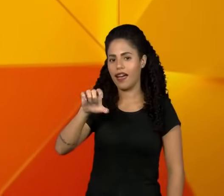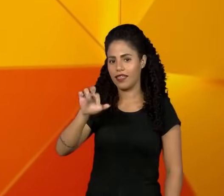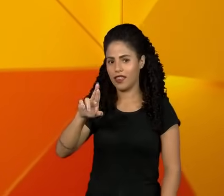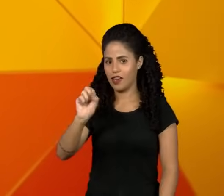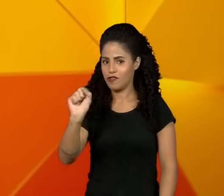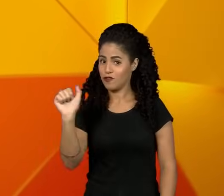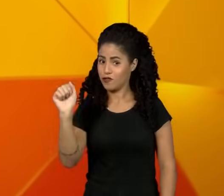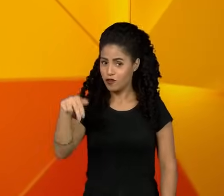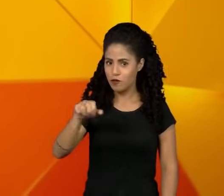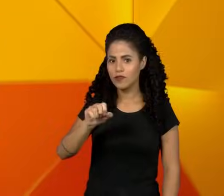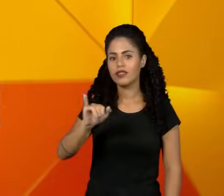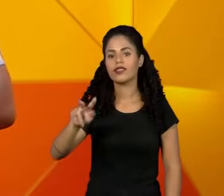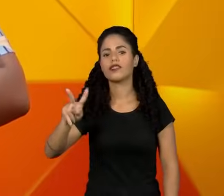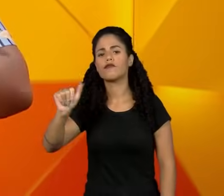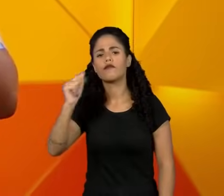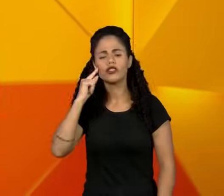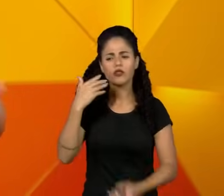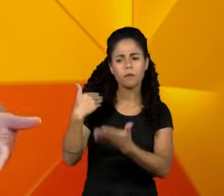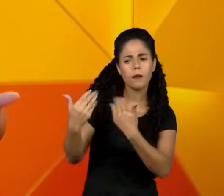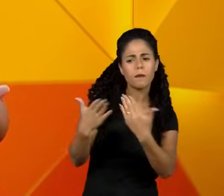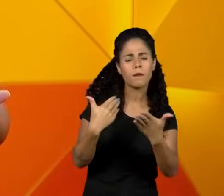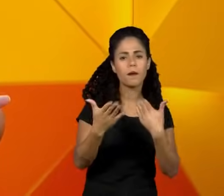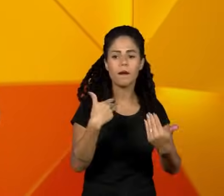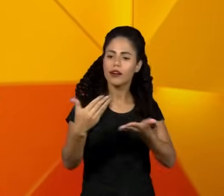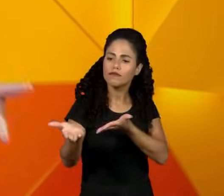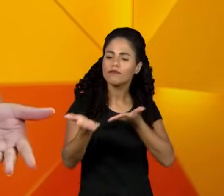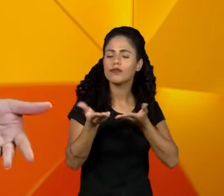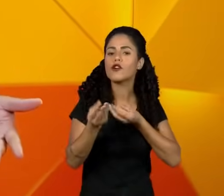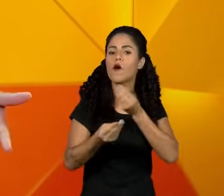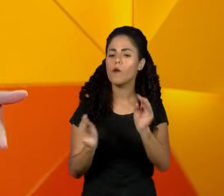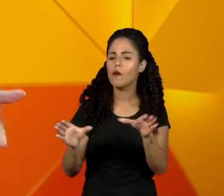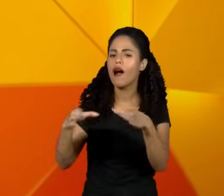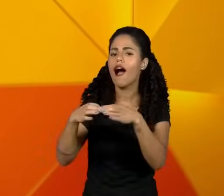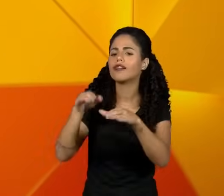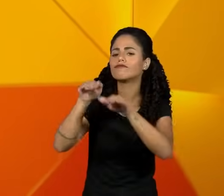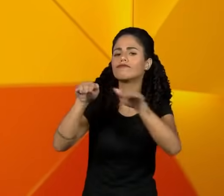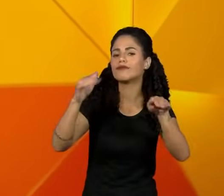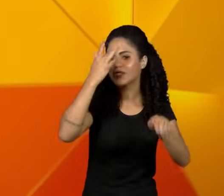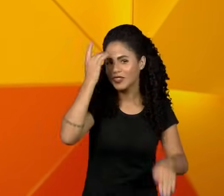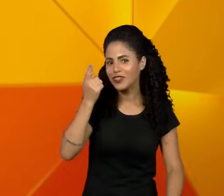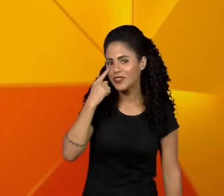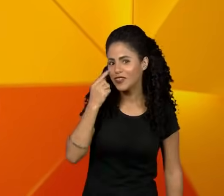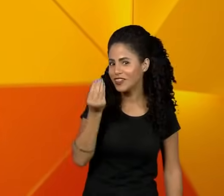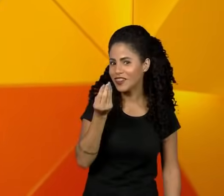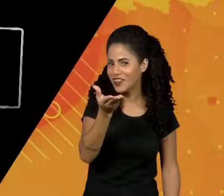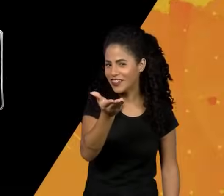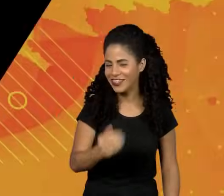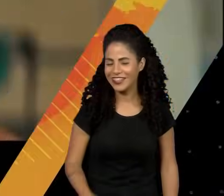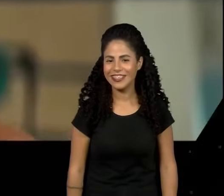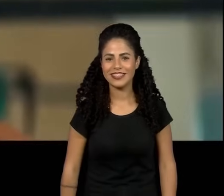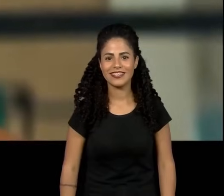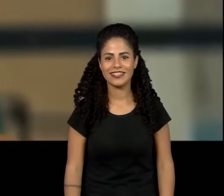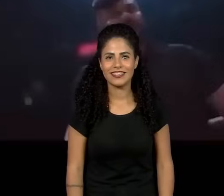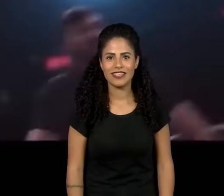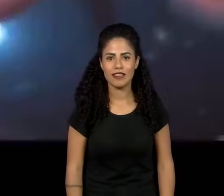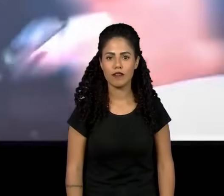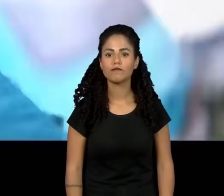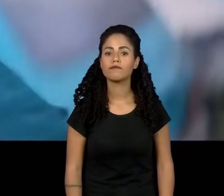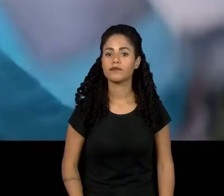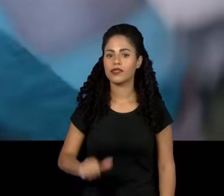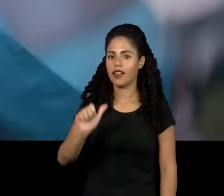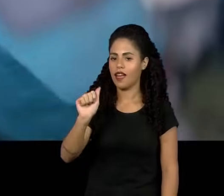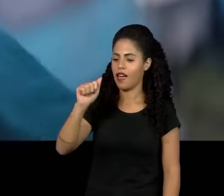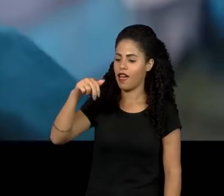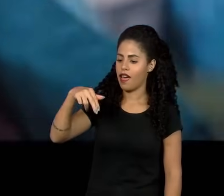lançamento, conversamos com o atleta, parte do elenco e alguns convidados. Vamos dar uma olhada juntos? Anderson Silva.